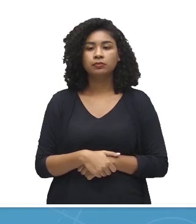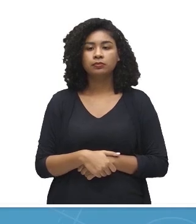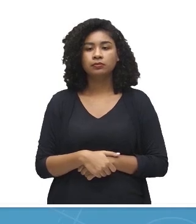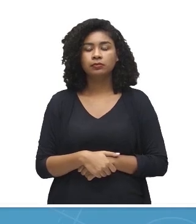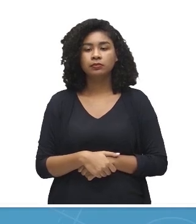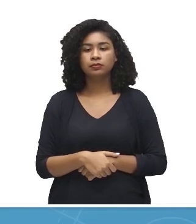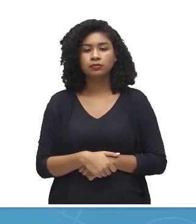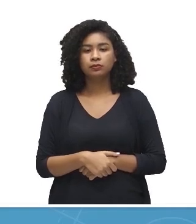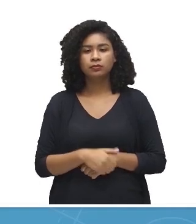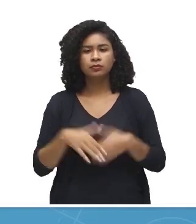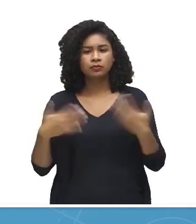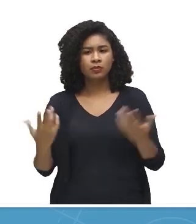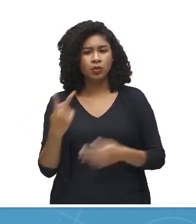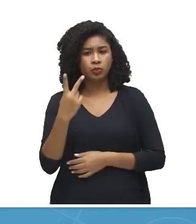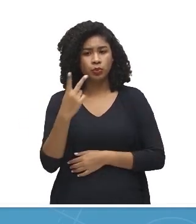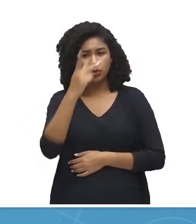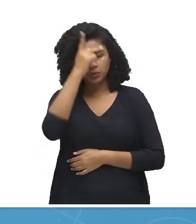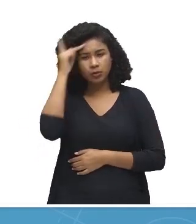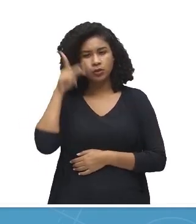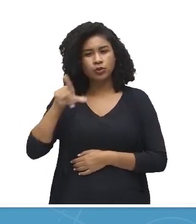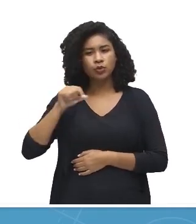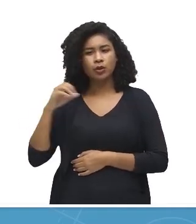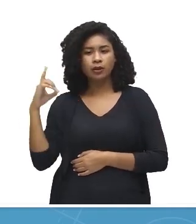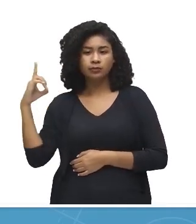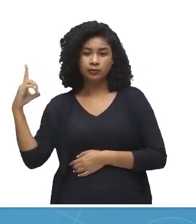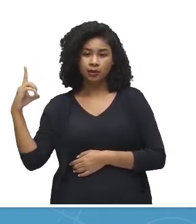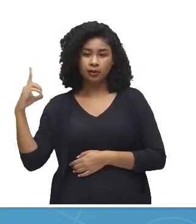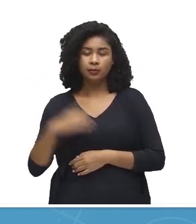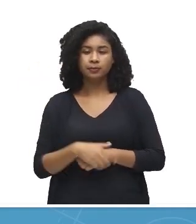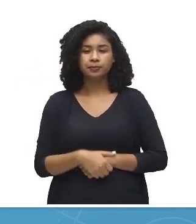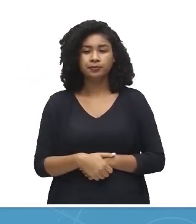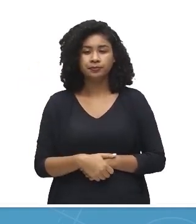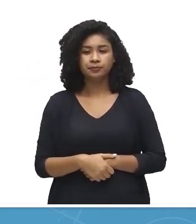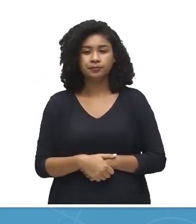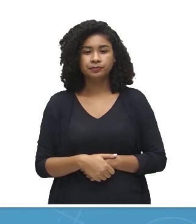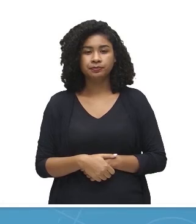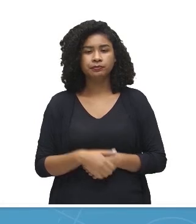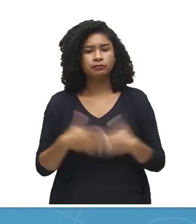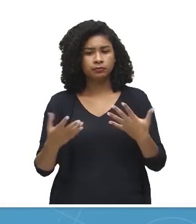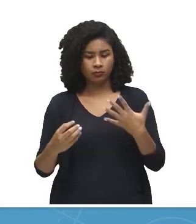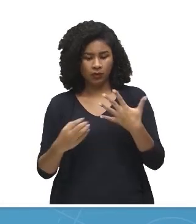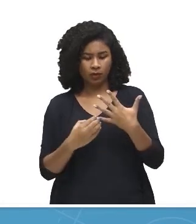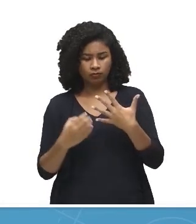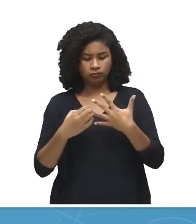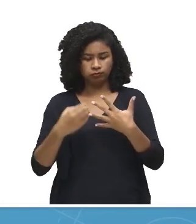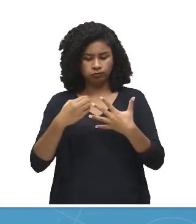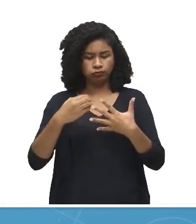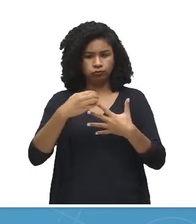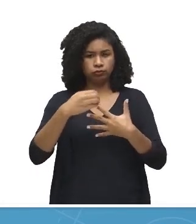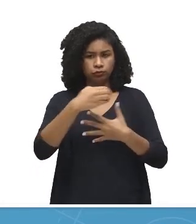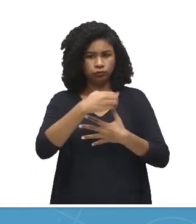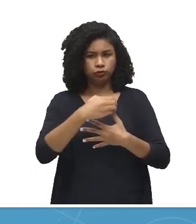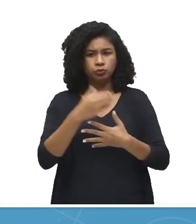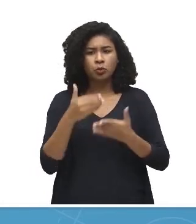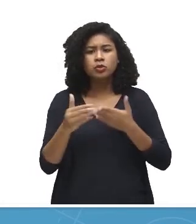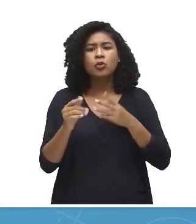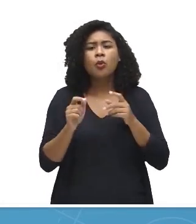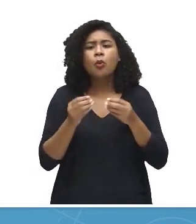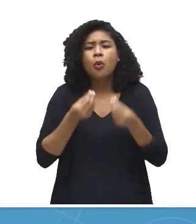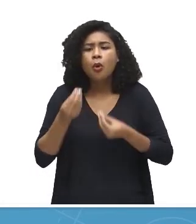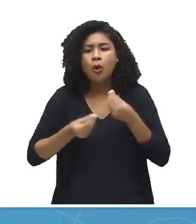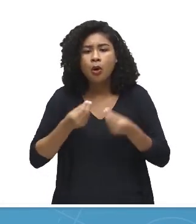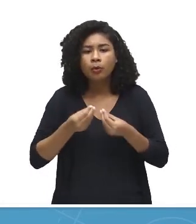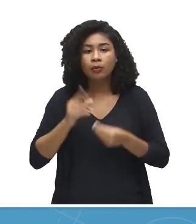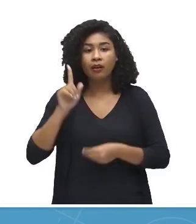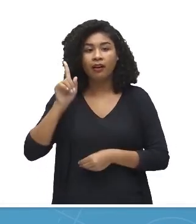Então, duas pessoas acharam que é a letra D, tá? Então, as glândulas, a gente viu que elas se originam do tecido epitelial, né? Então,